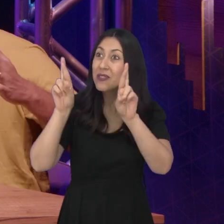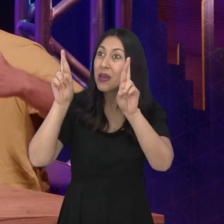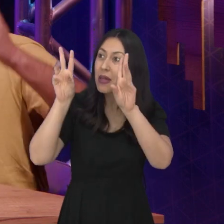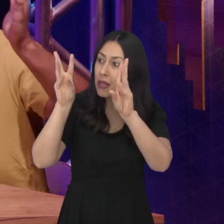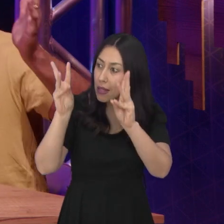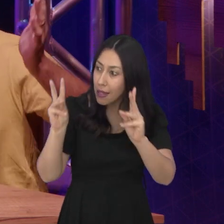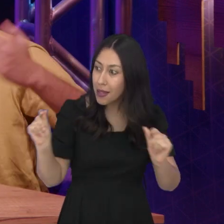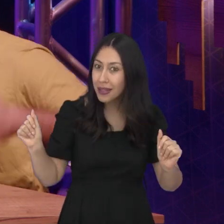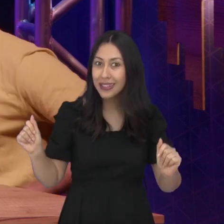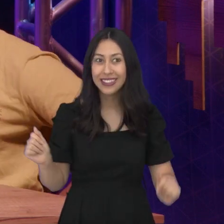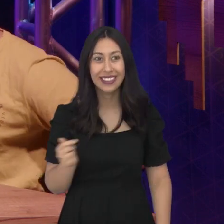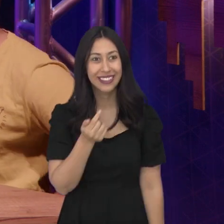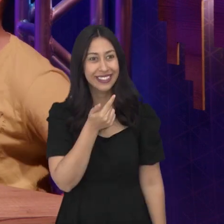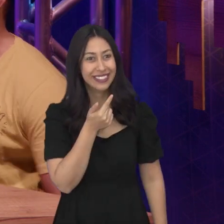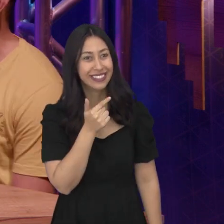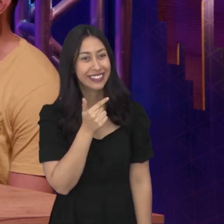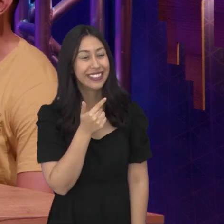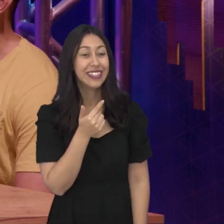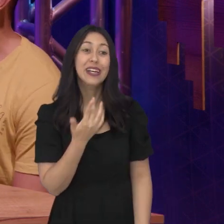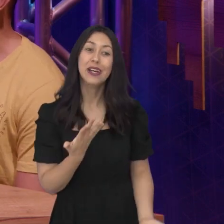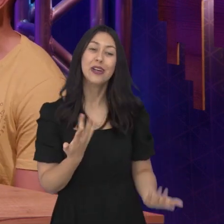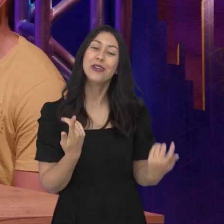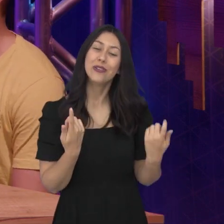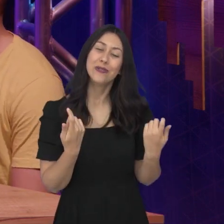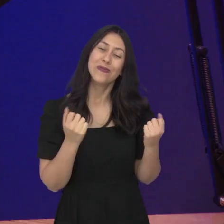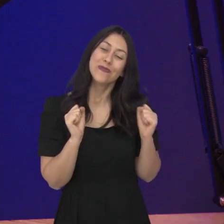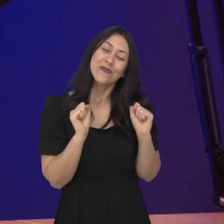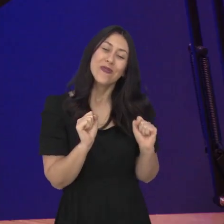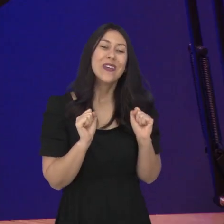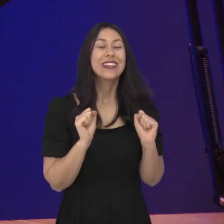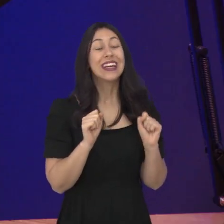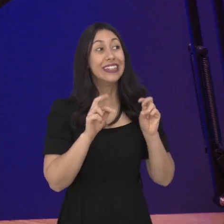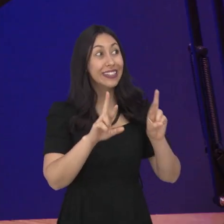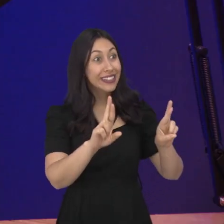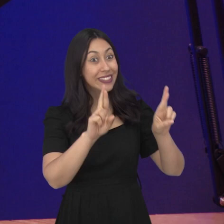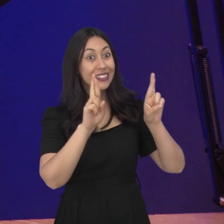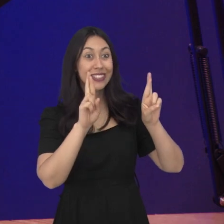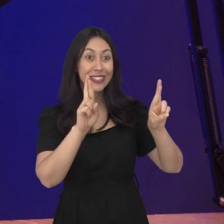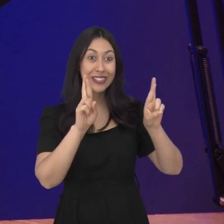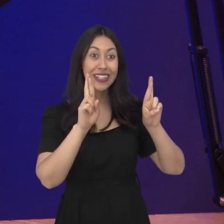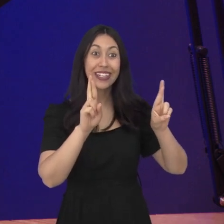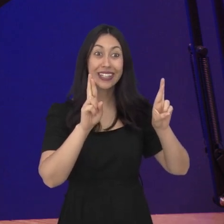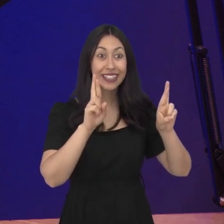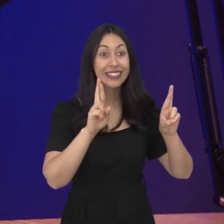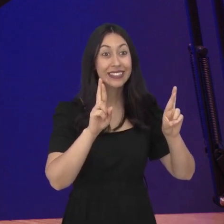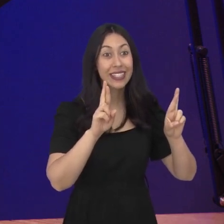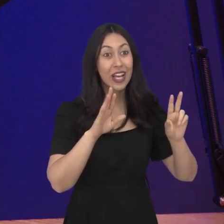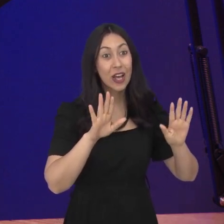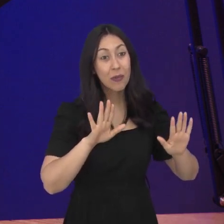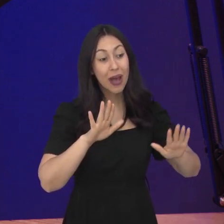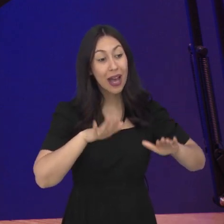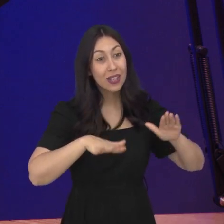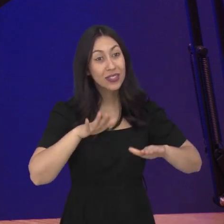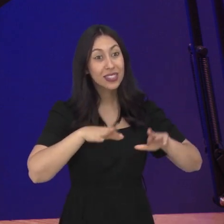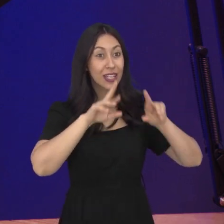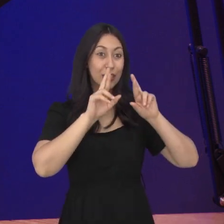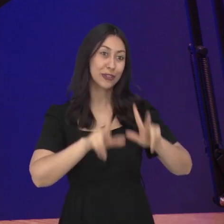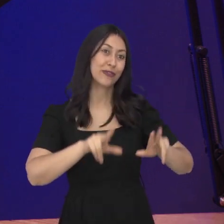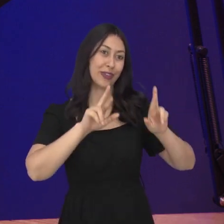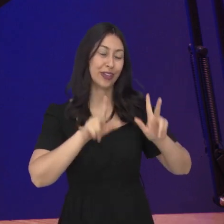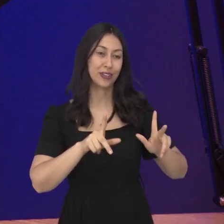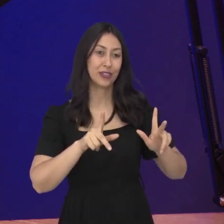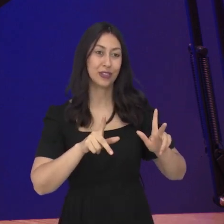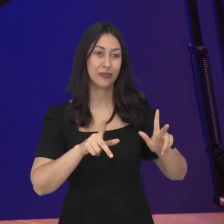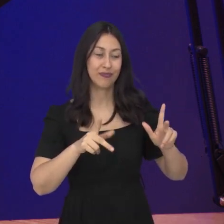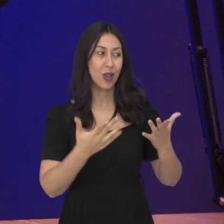leva embora todas as esperanças. Algo que deveria, né, na verdade, trazer esperanças, às vezes é o